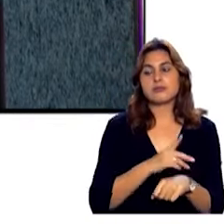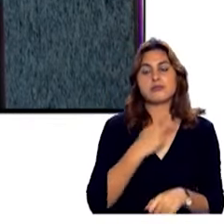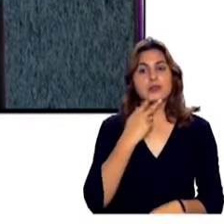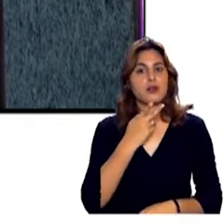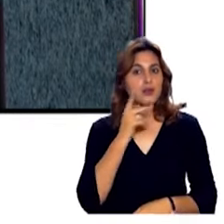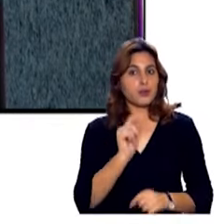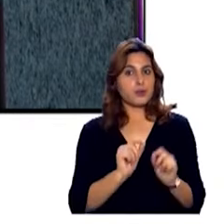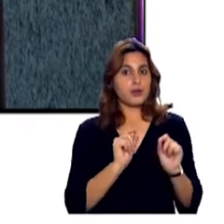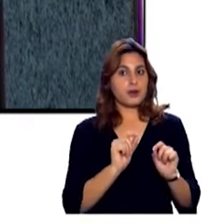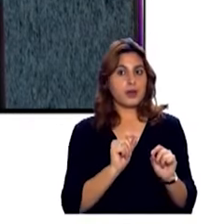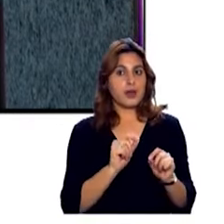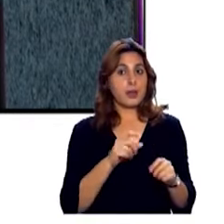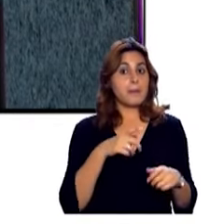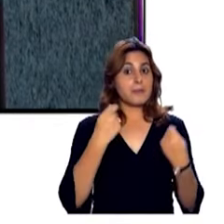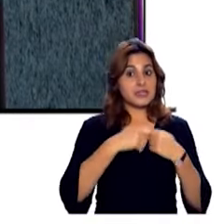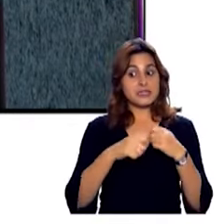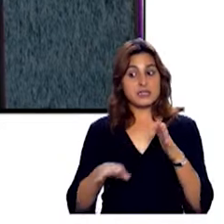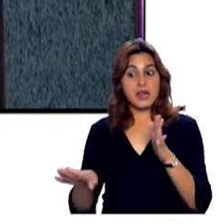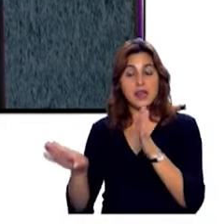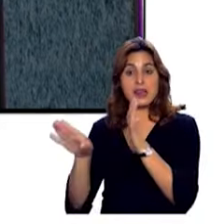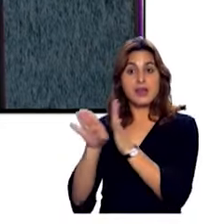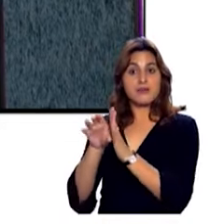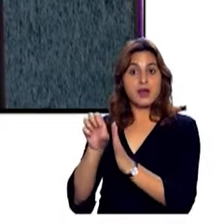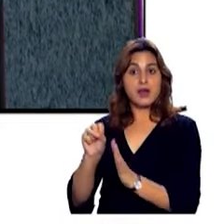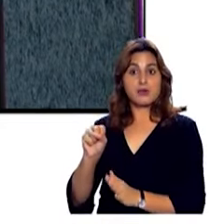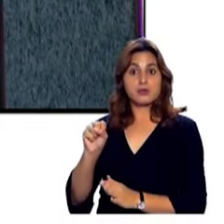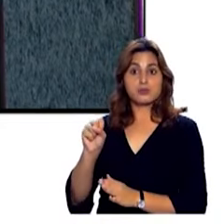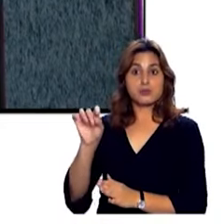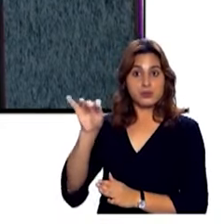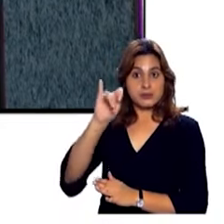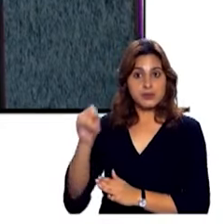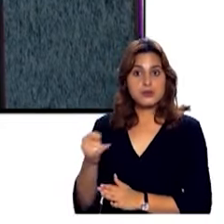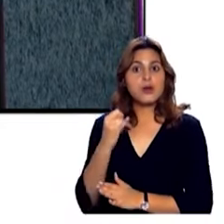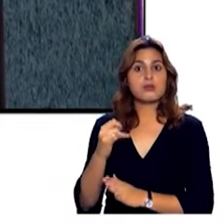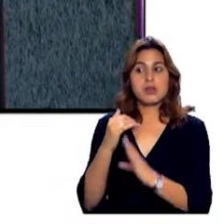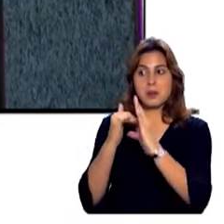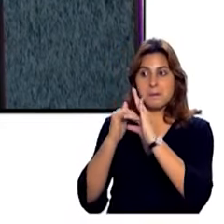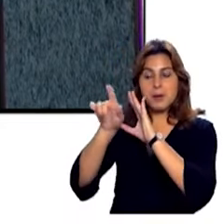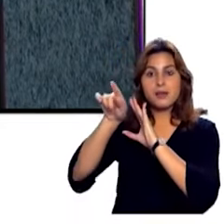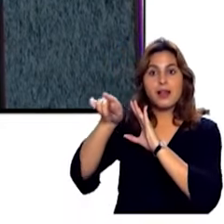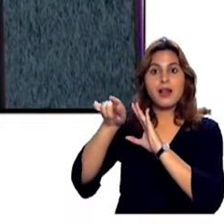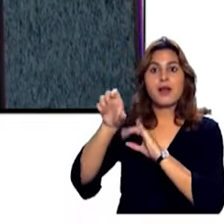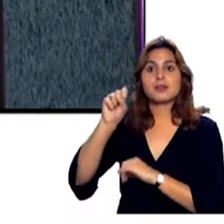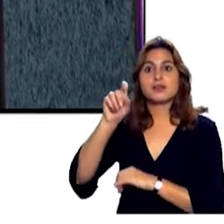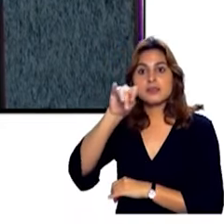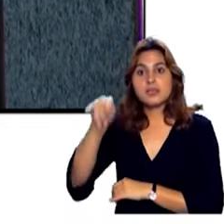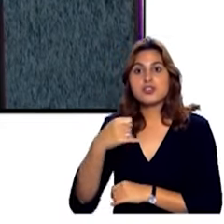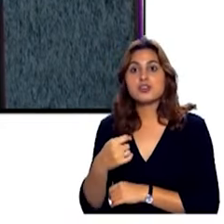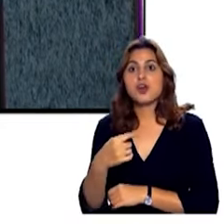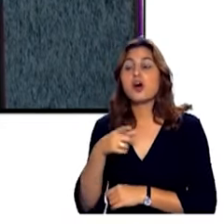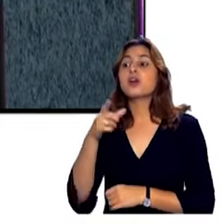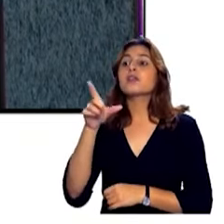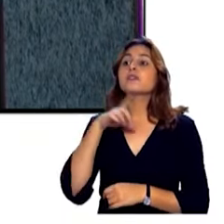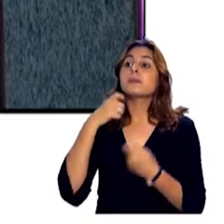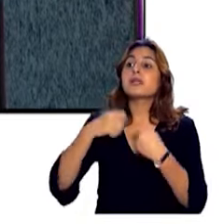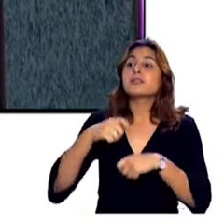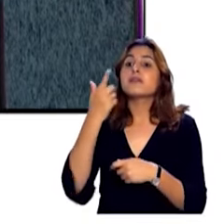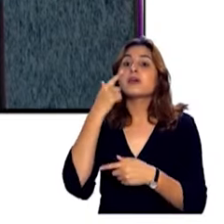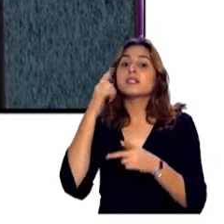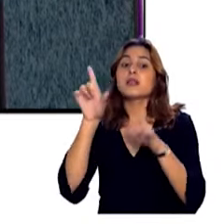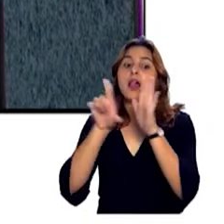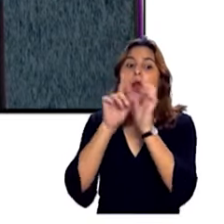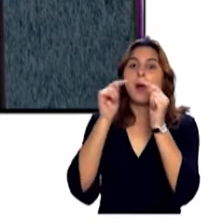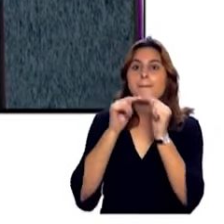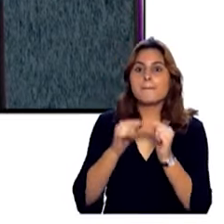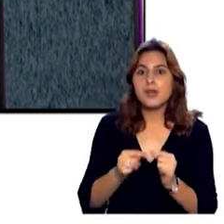a questão tem que ser levada ao Superior Tribunal de Justiça A a tarefa interpretativa não se exauriu não pode